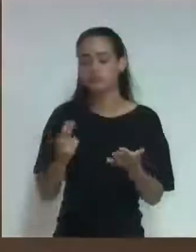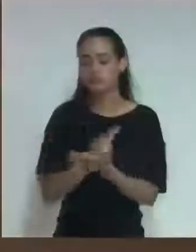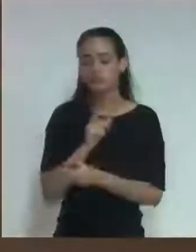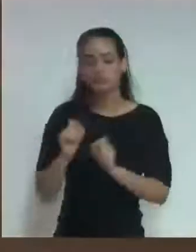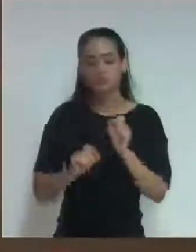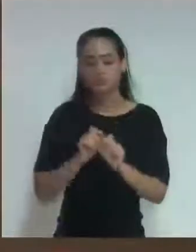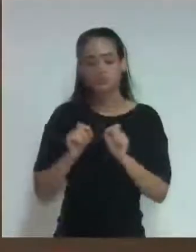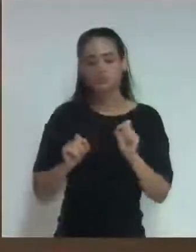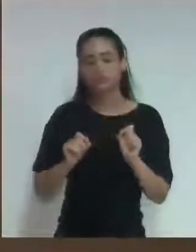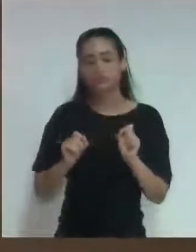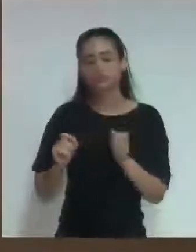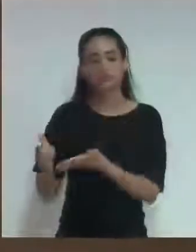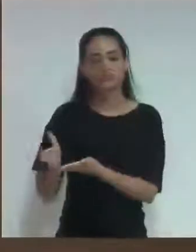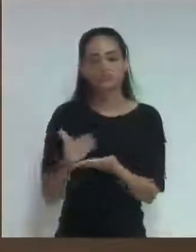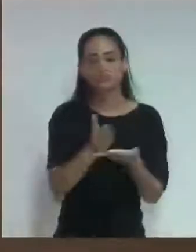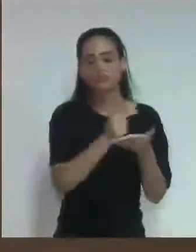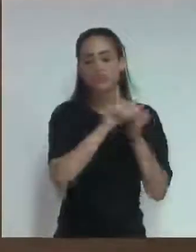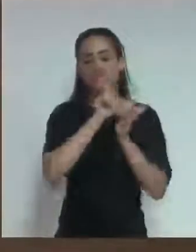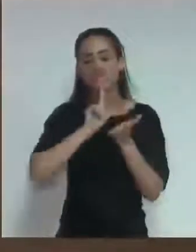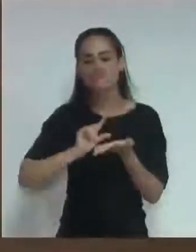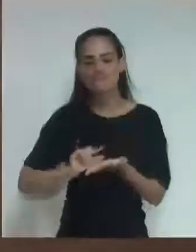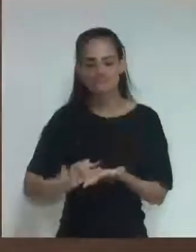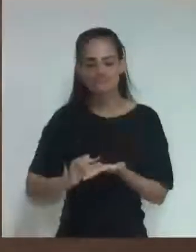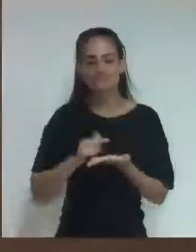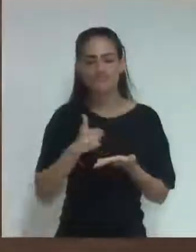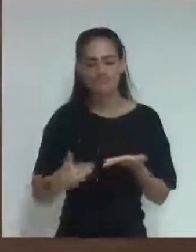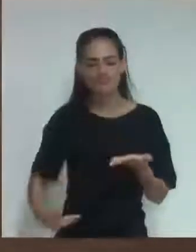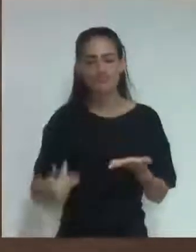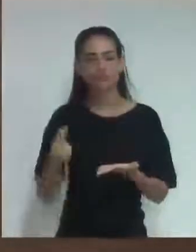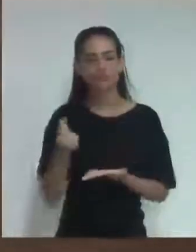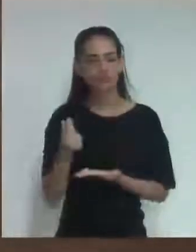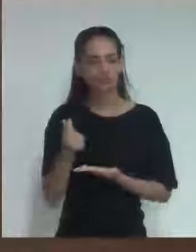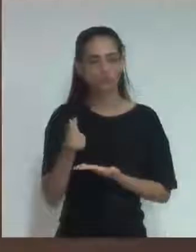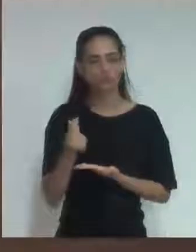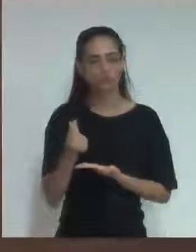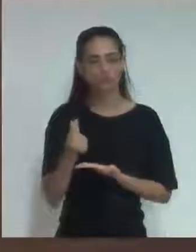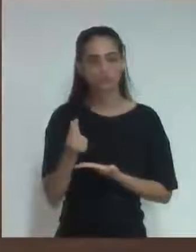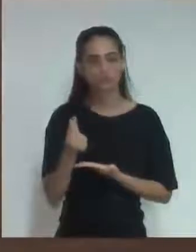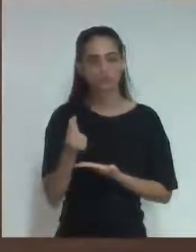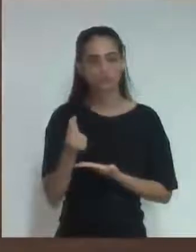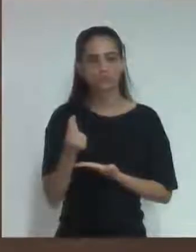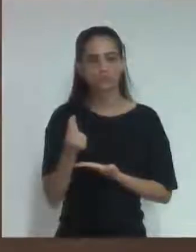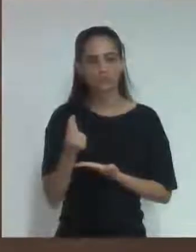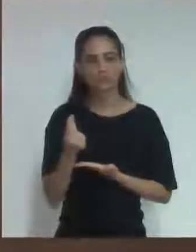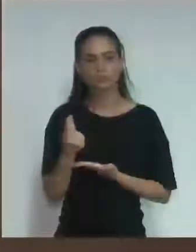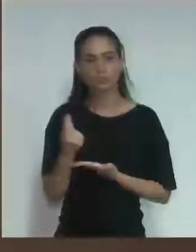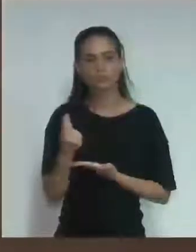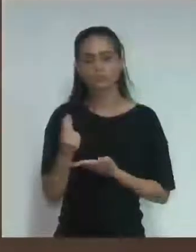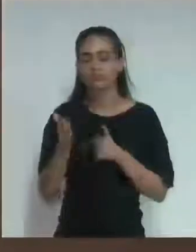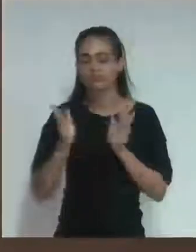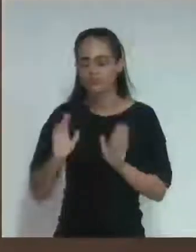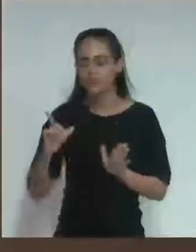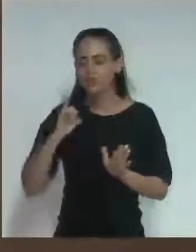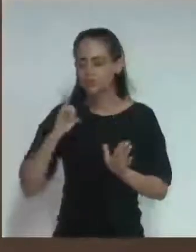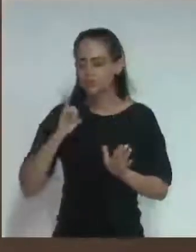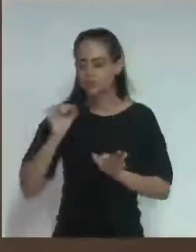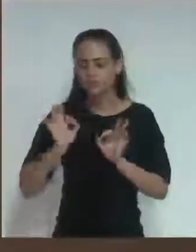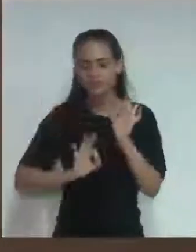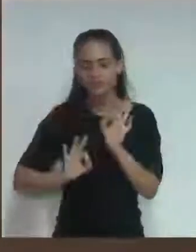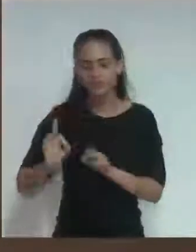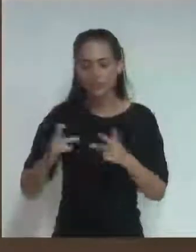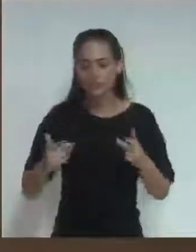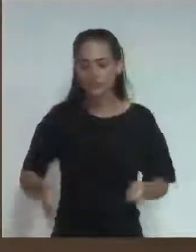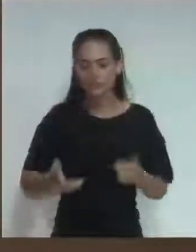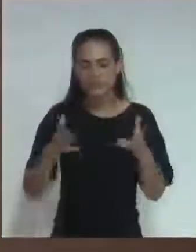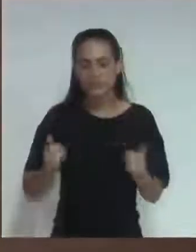acentuada que teve de uma hora para outra da arrecadação em relação as despesas que já estavam fixadas. O que você vai fazer